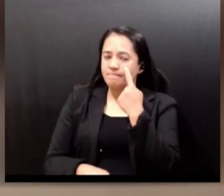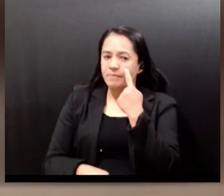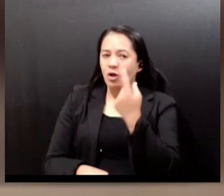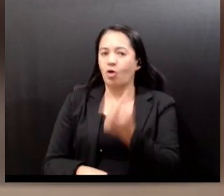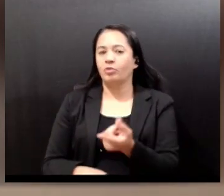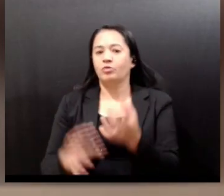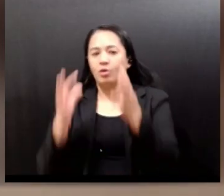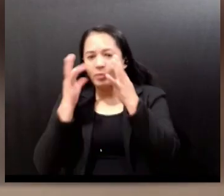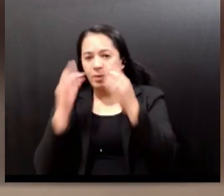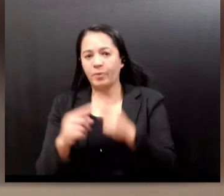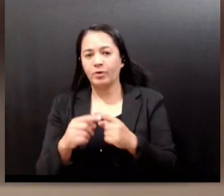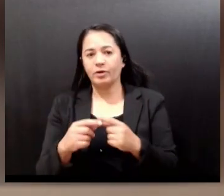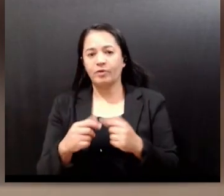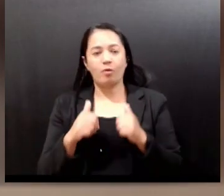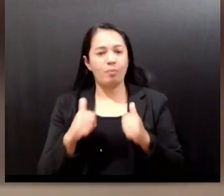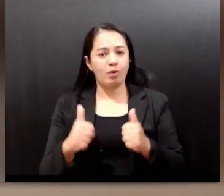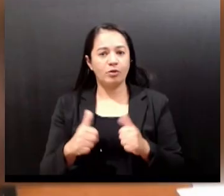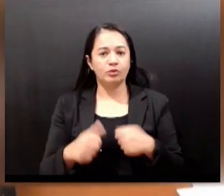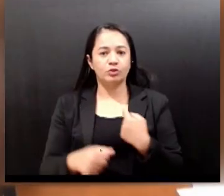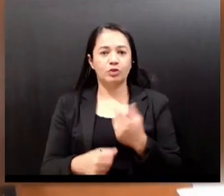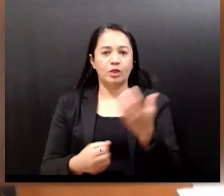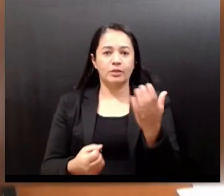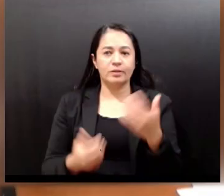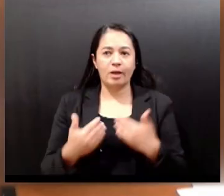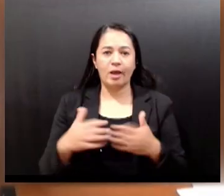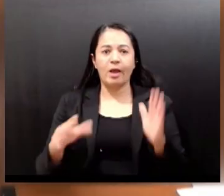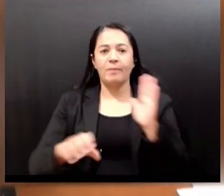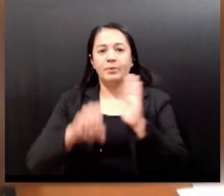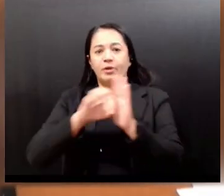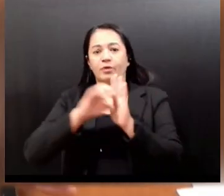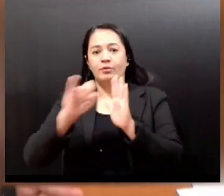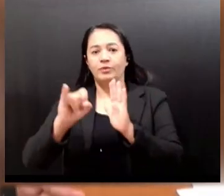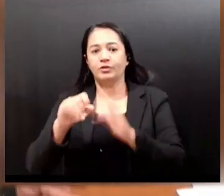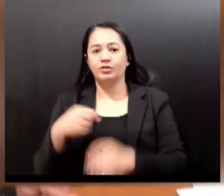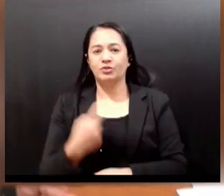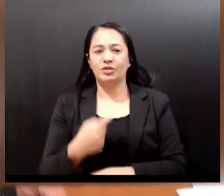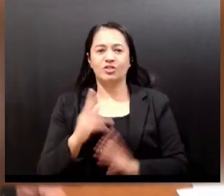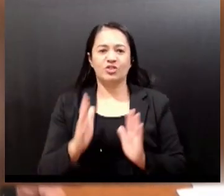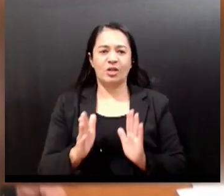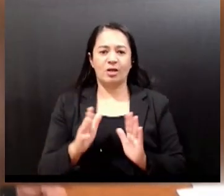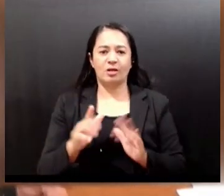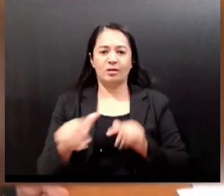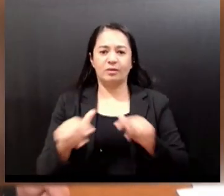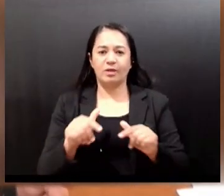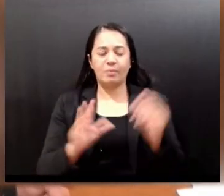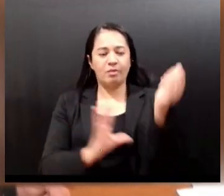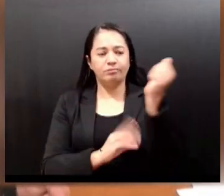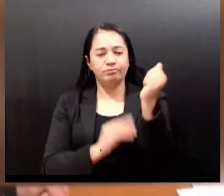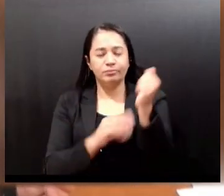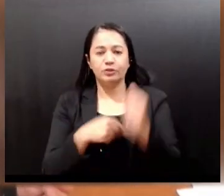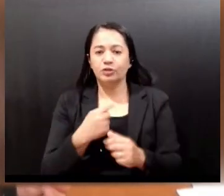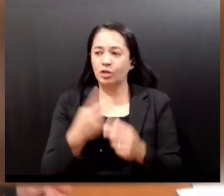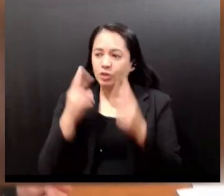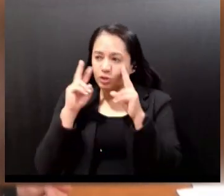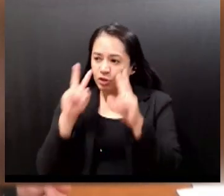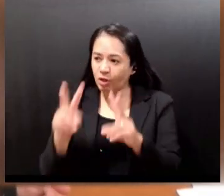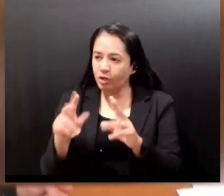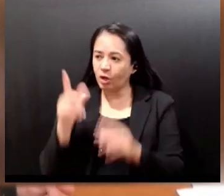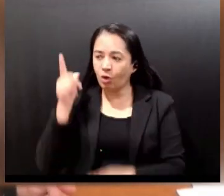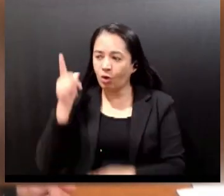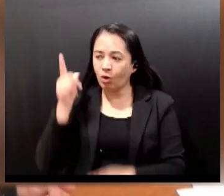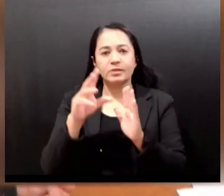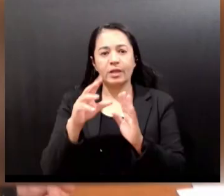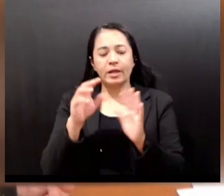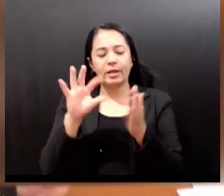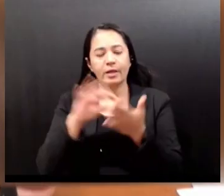edital, a gente que já trabalha com aspectos burocráticos, a gente olha lá e consegue preencher. Mas uma pessoa que só faz cultura, só dá